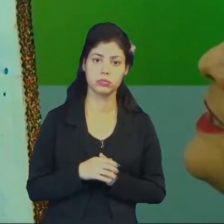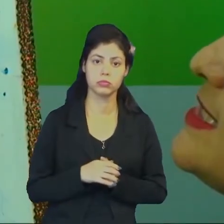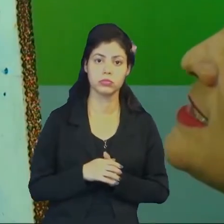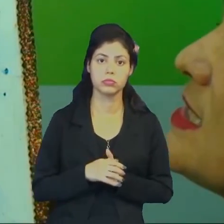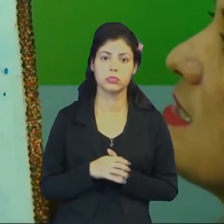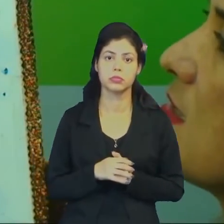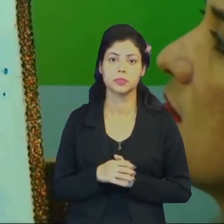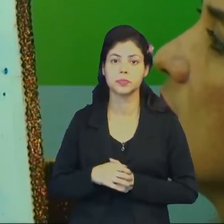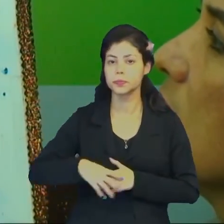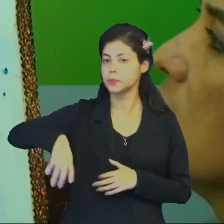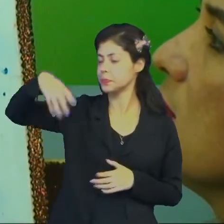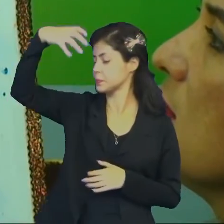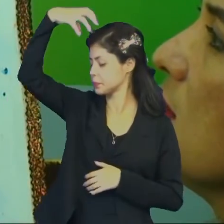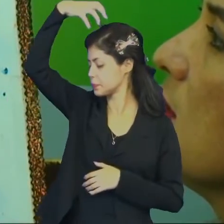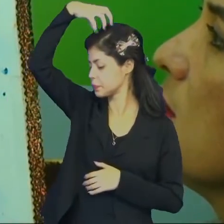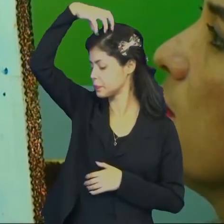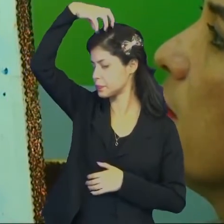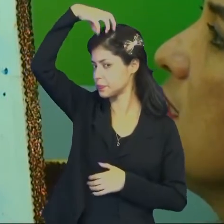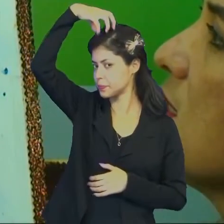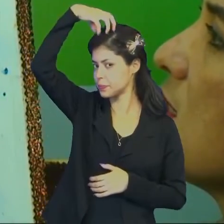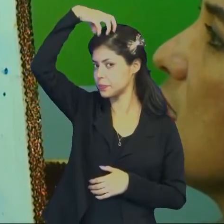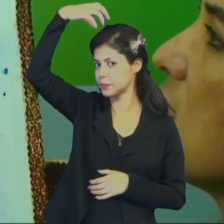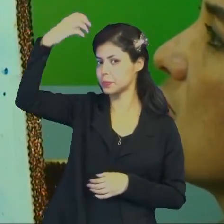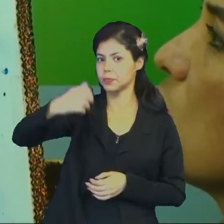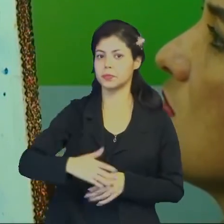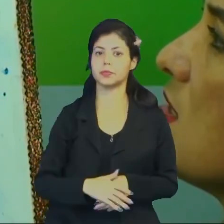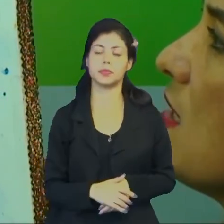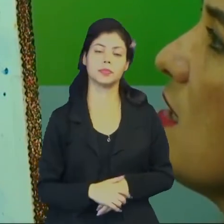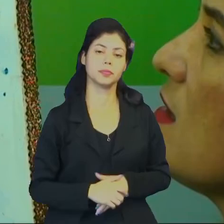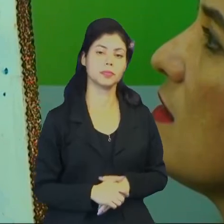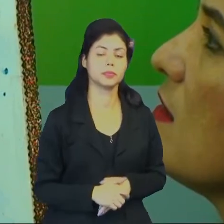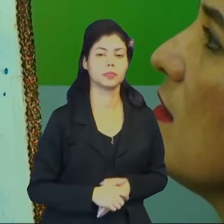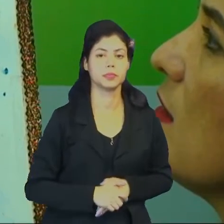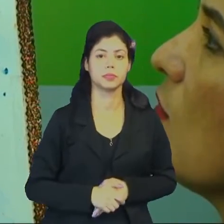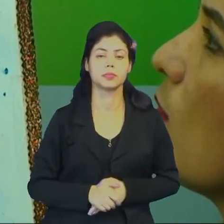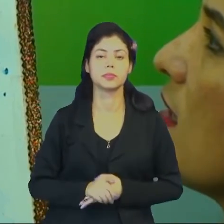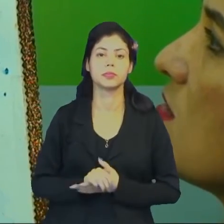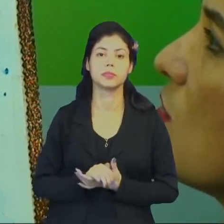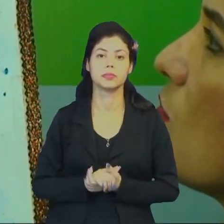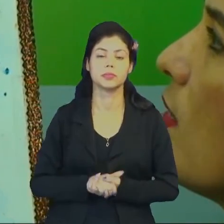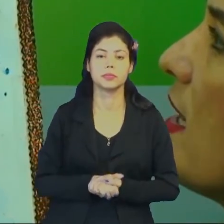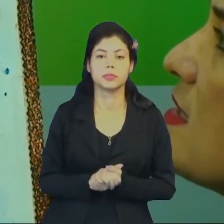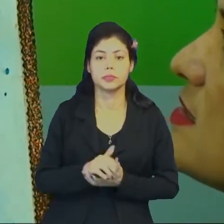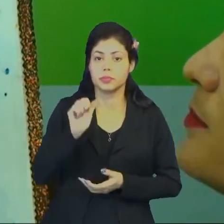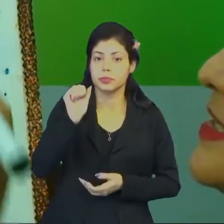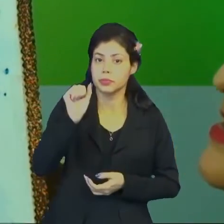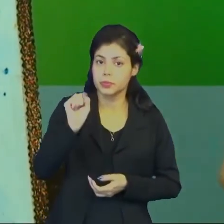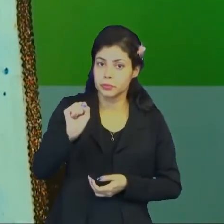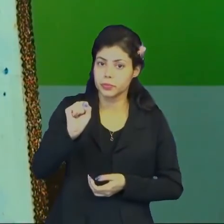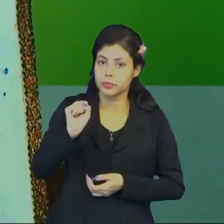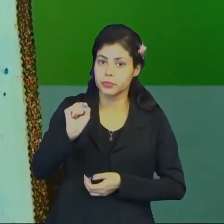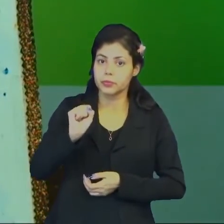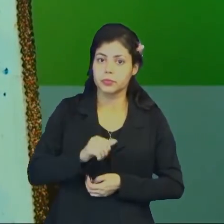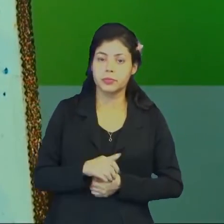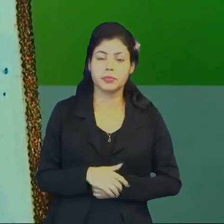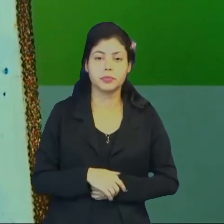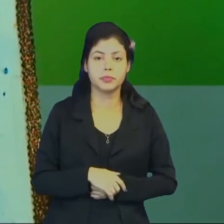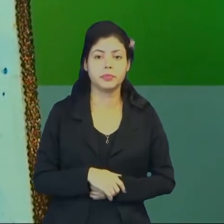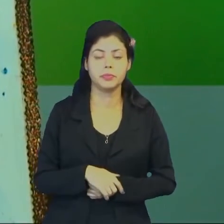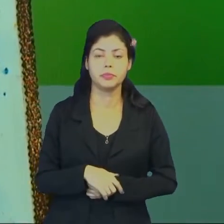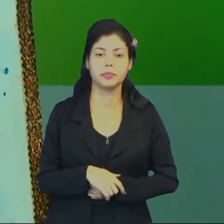Aqui, ó, princesa. Princesa é com Z, conhece, ó, com S,